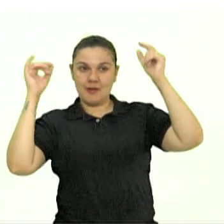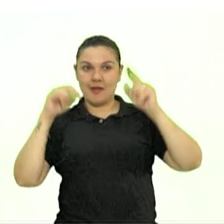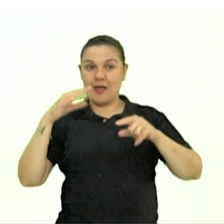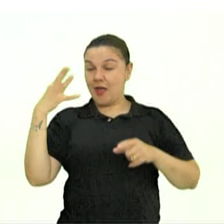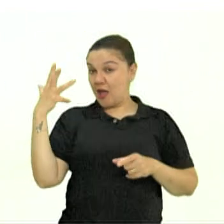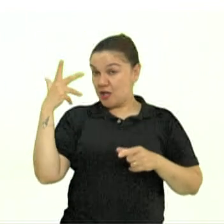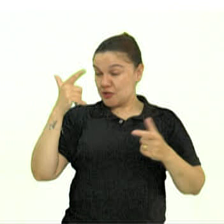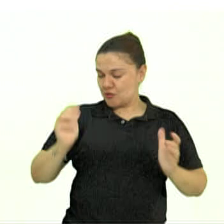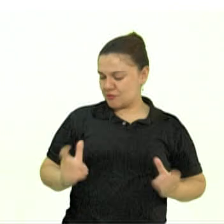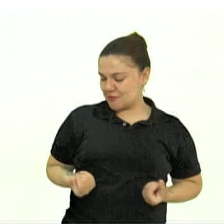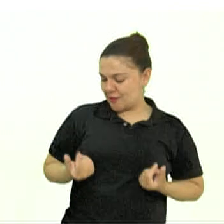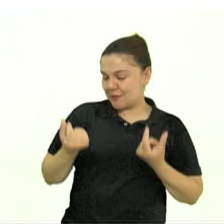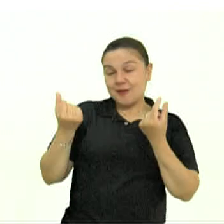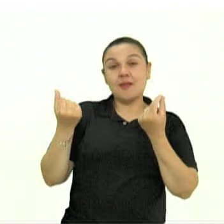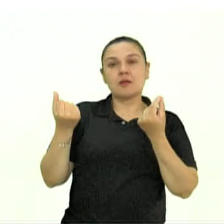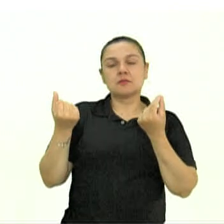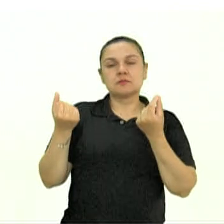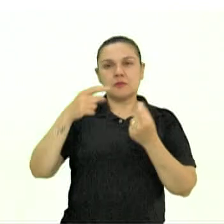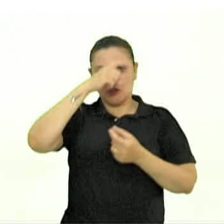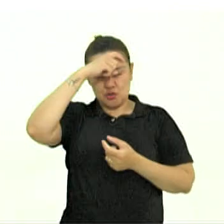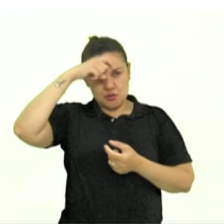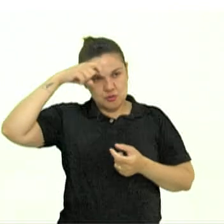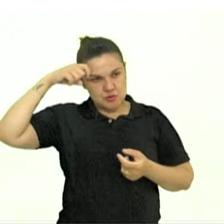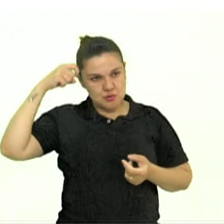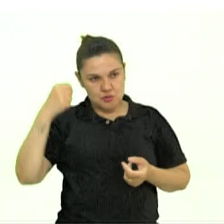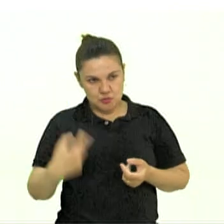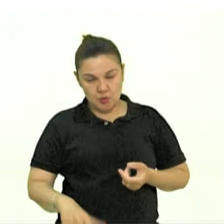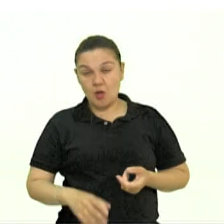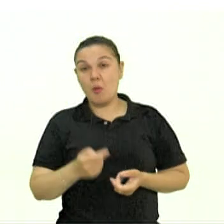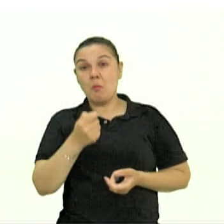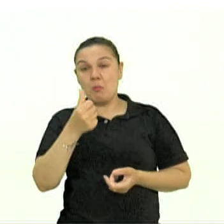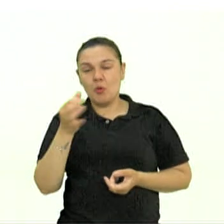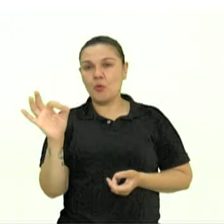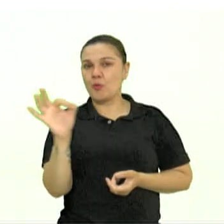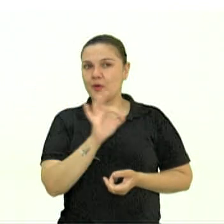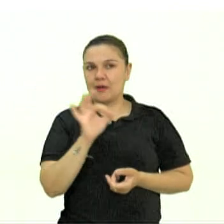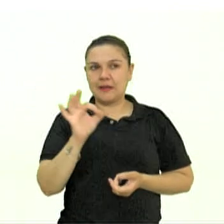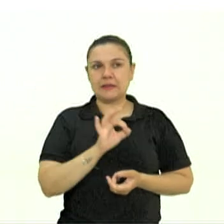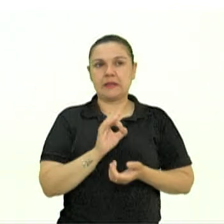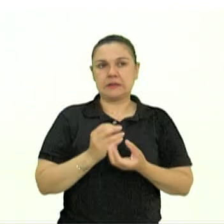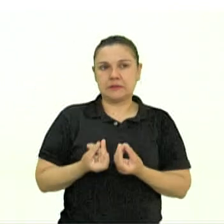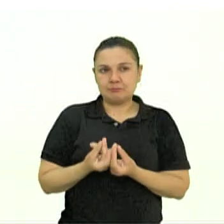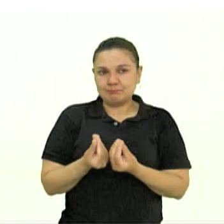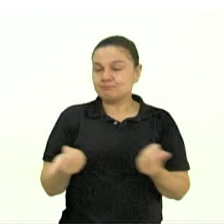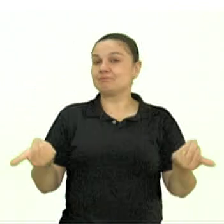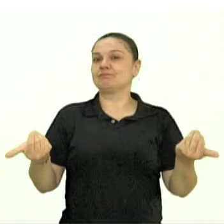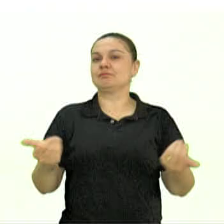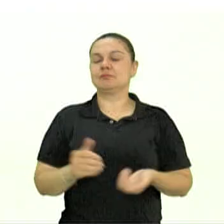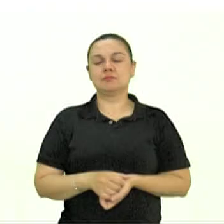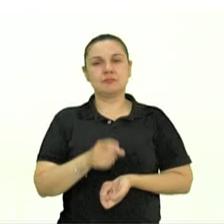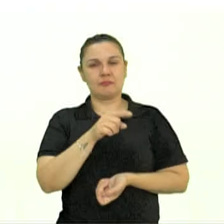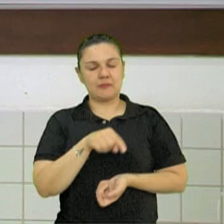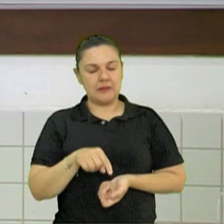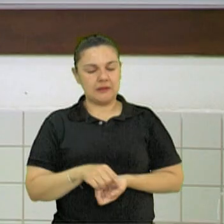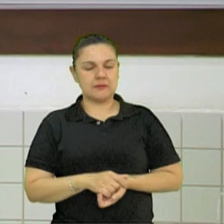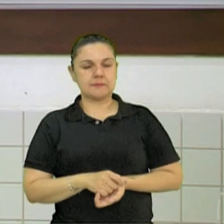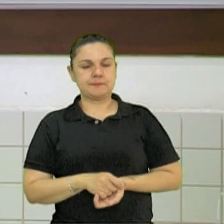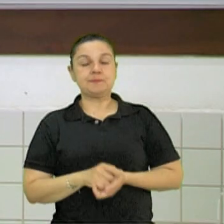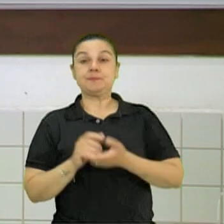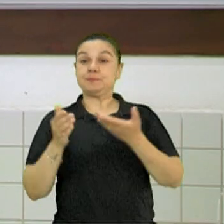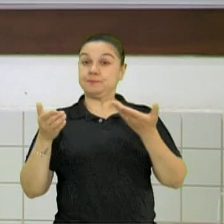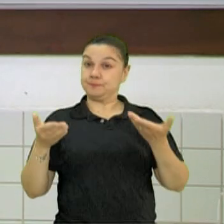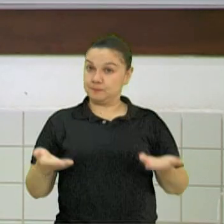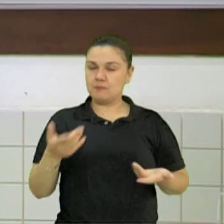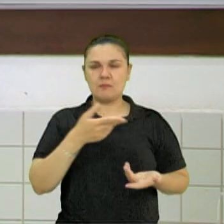fantásticas riquezas. Muito suor e pouco ou nenhum fasto. Conseguem perceber que nessa fala,